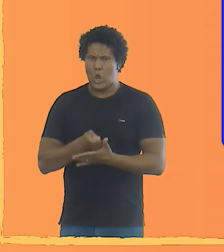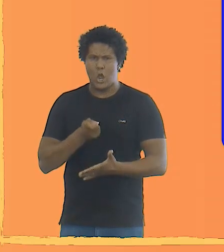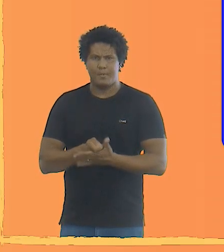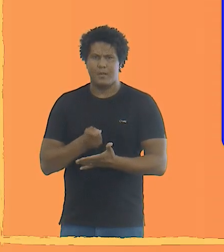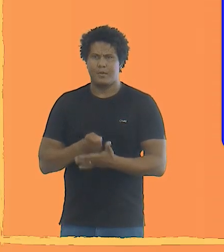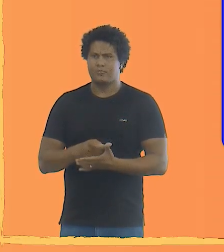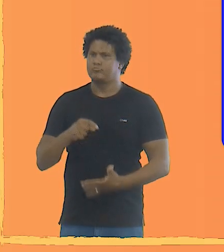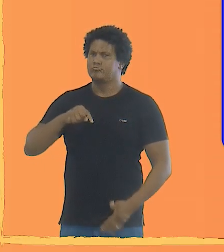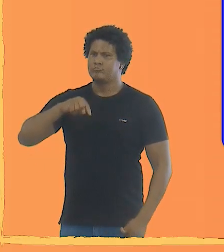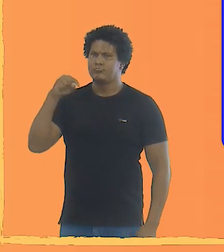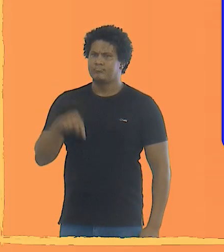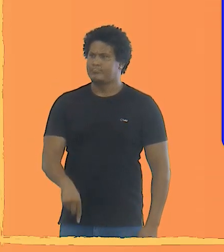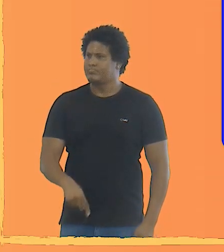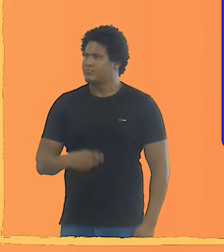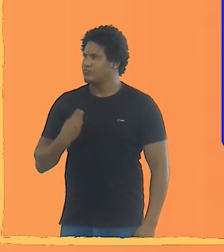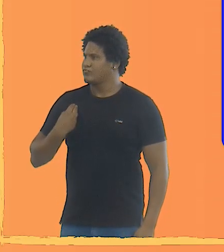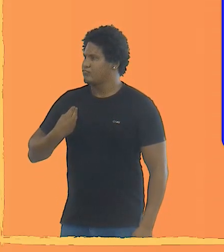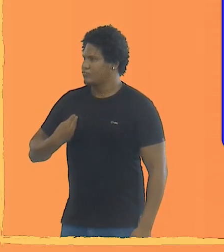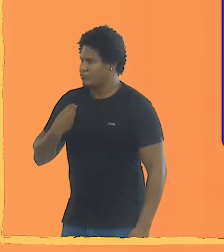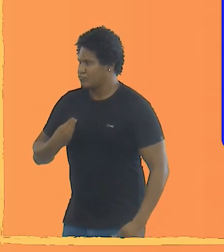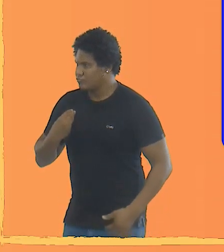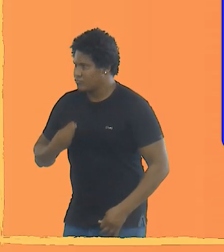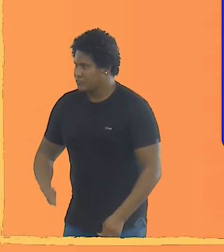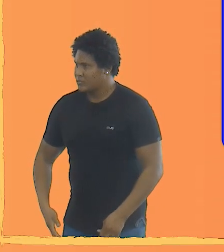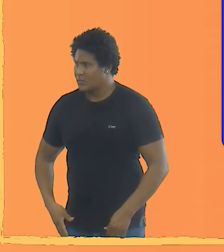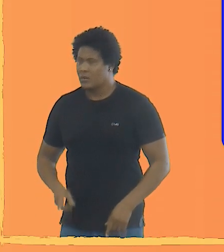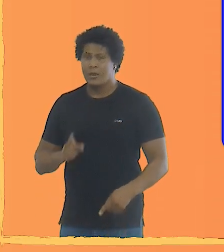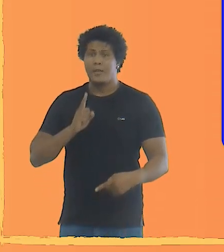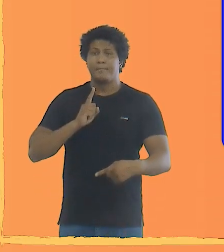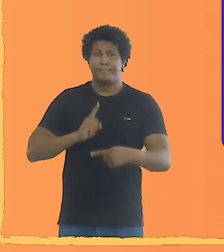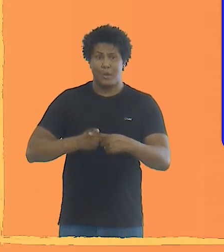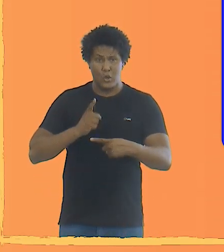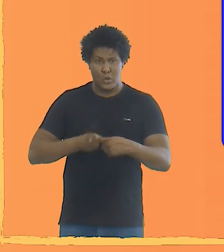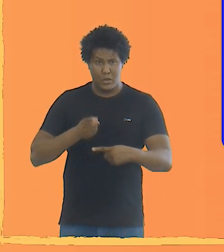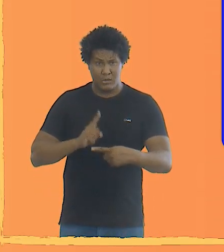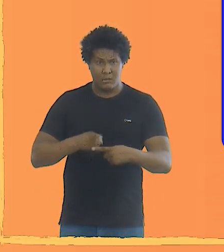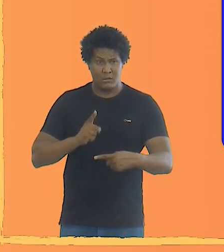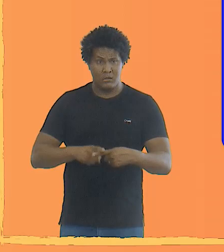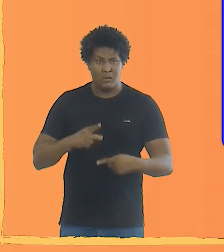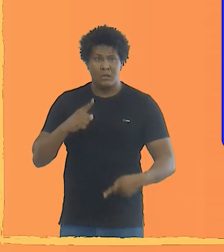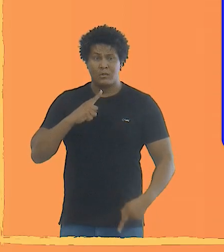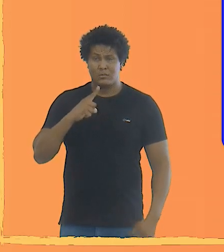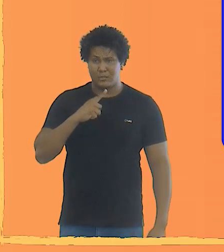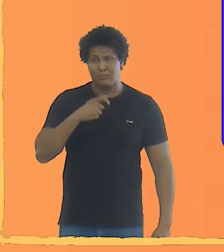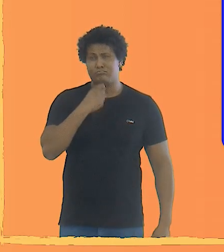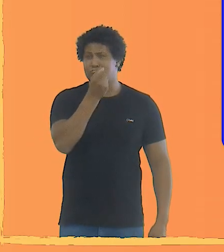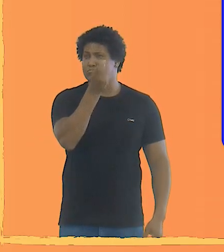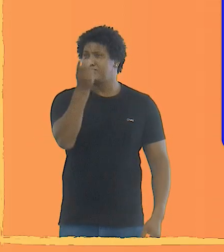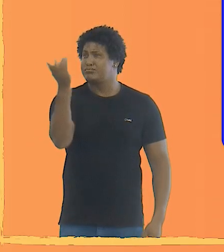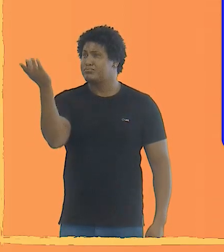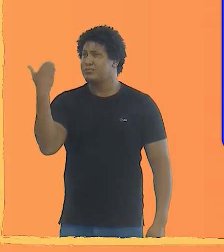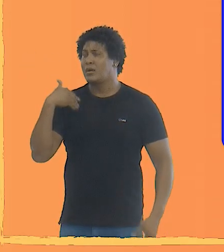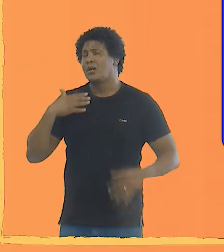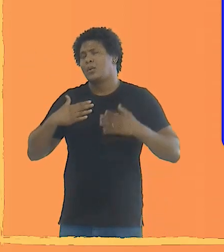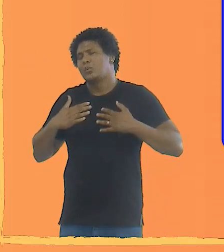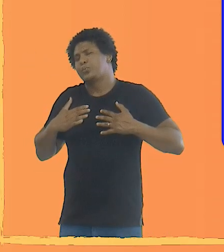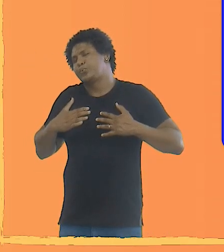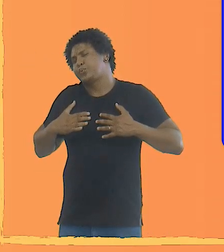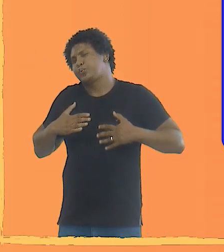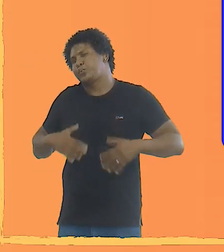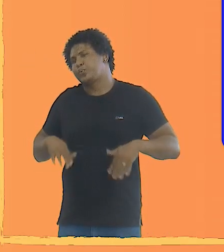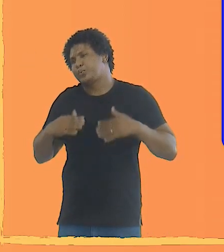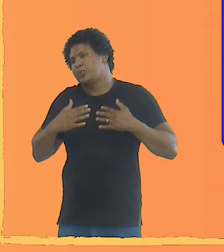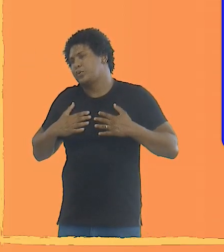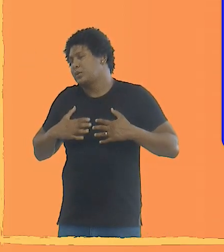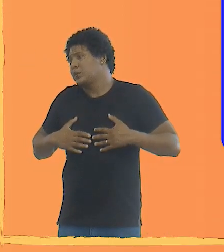de estar aqui junto com vocês. Porque enquanto muitos estão em casa descansando, vocês